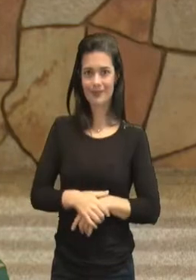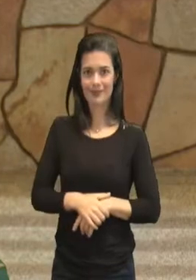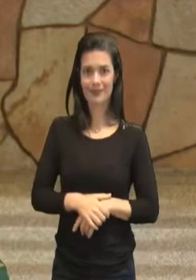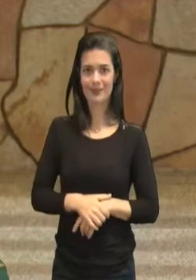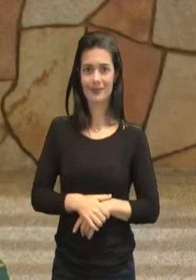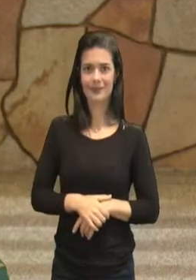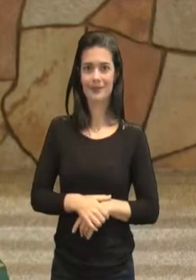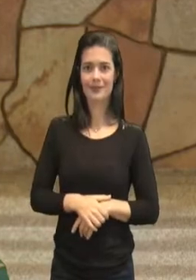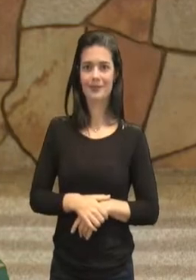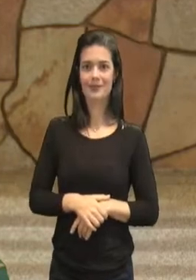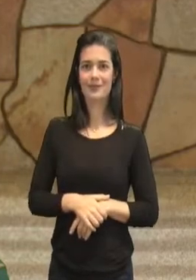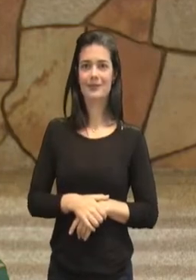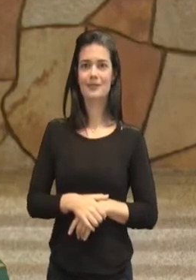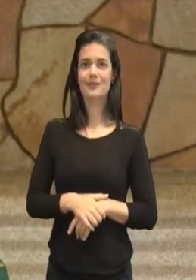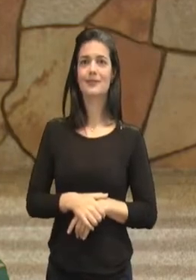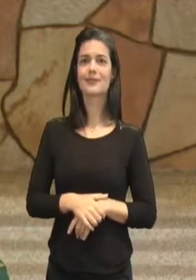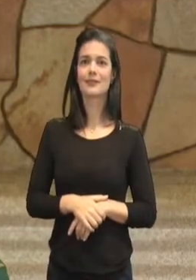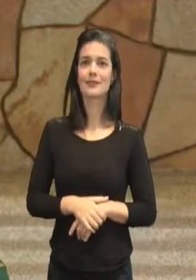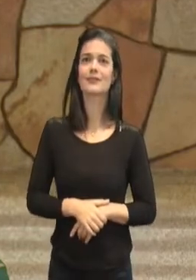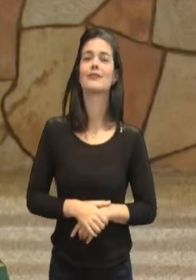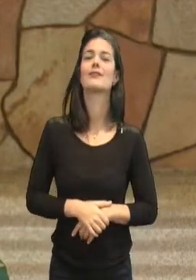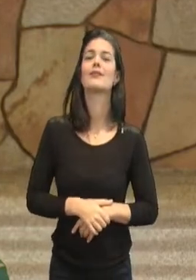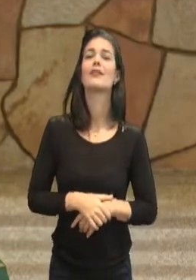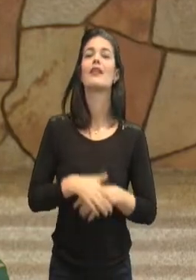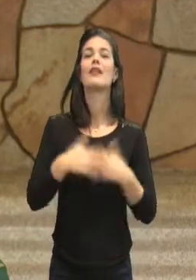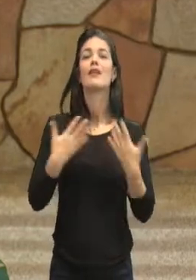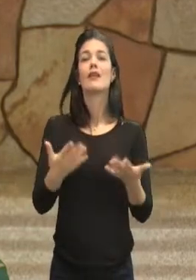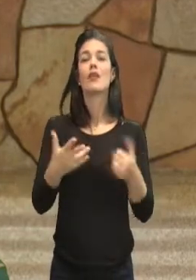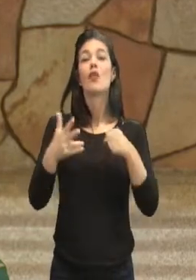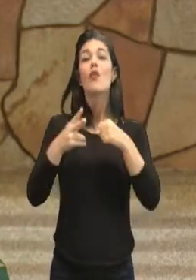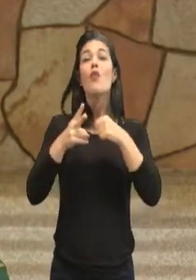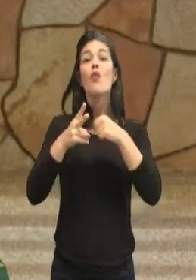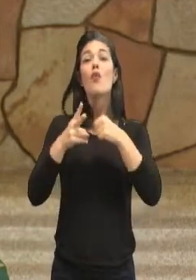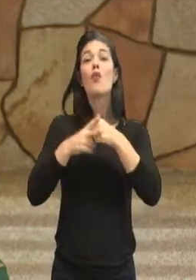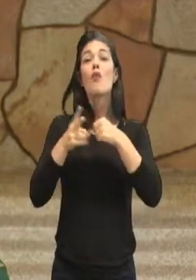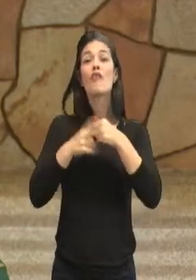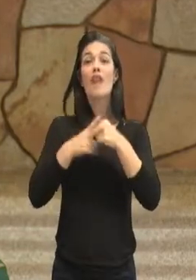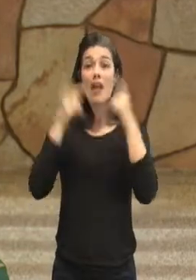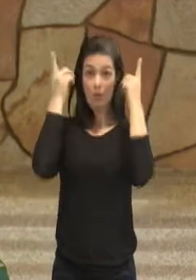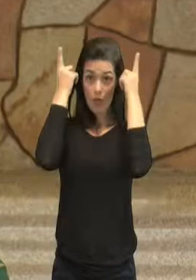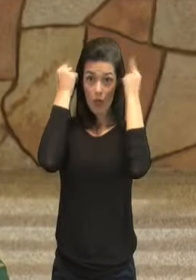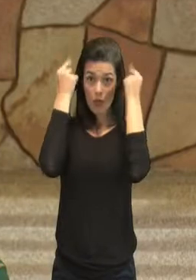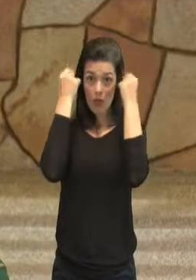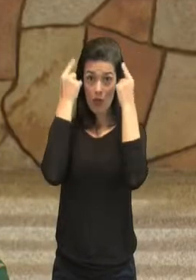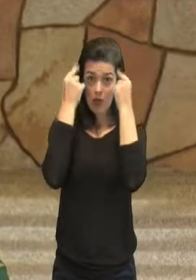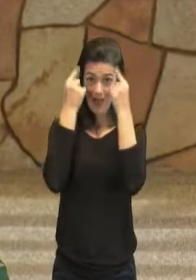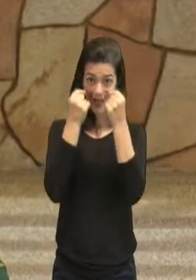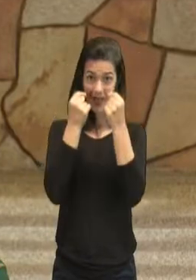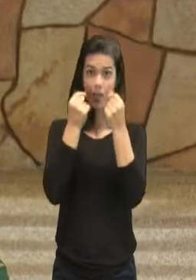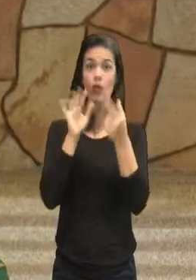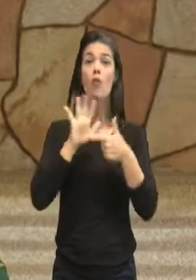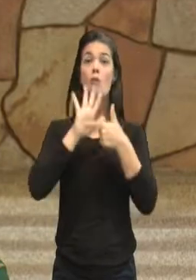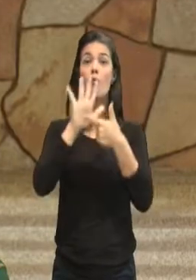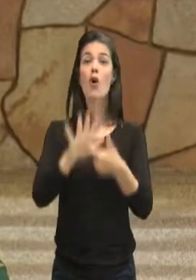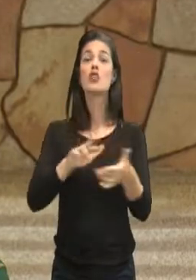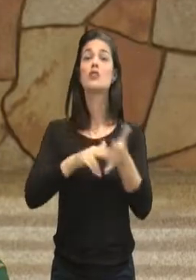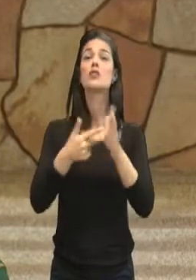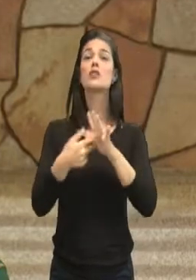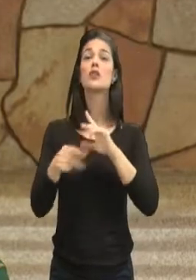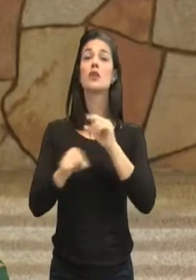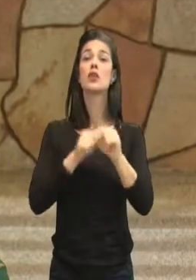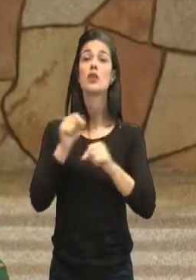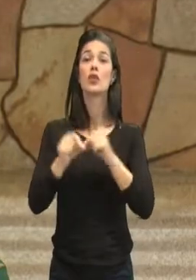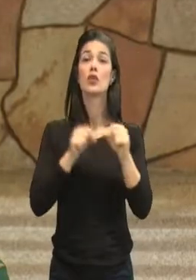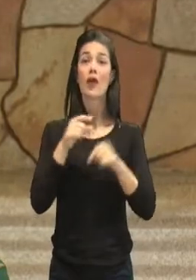A partícula ek, no início da palavra, que significa para fora, aquilo que é tirado do seu lugar e trazido